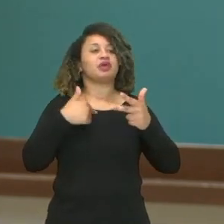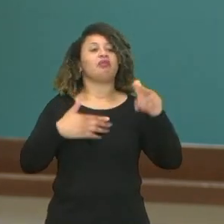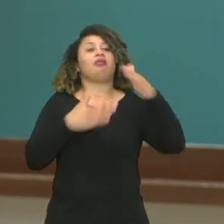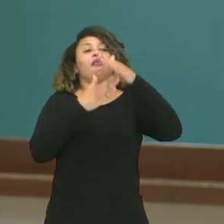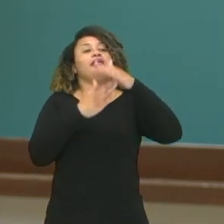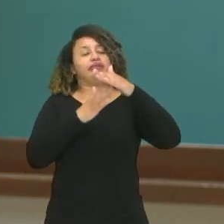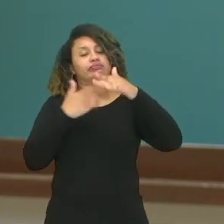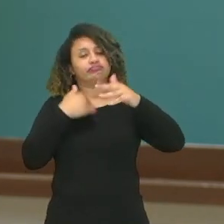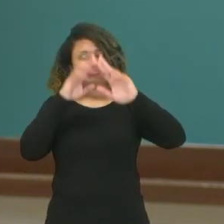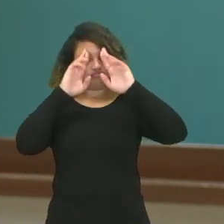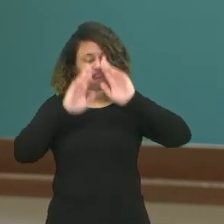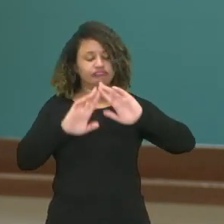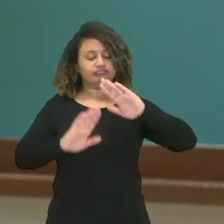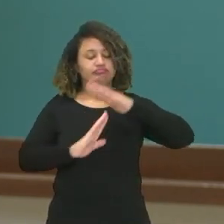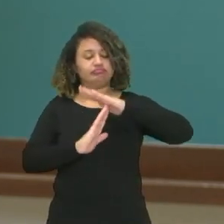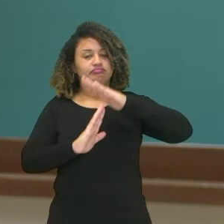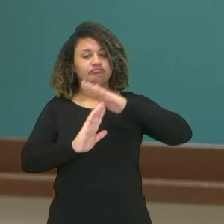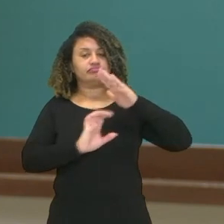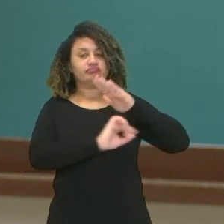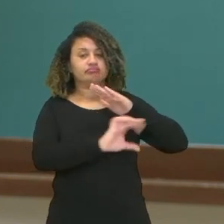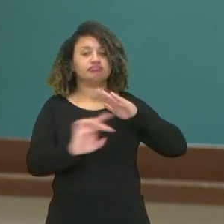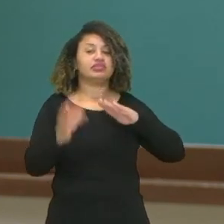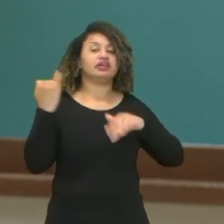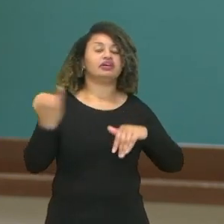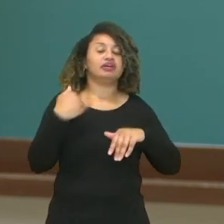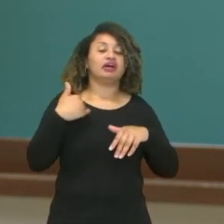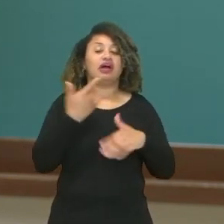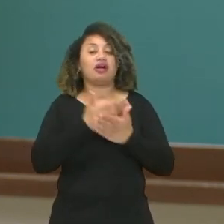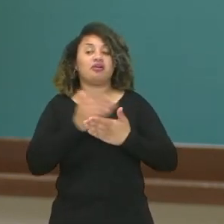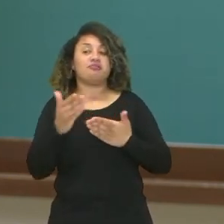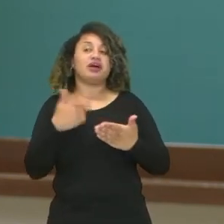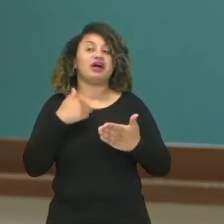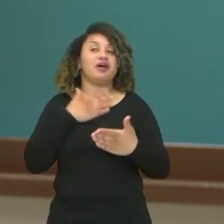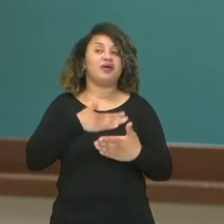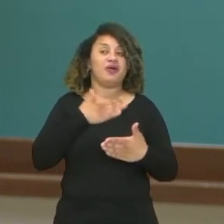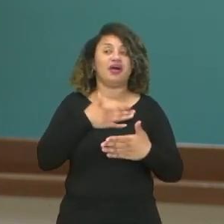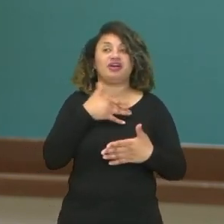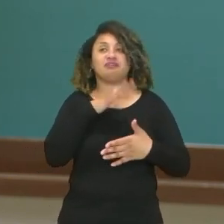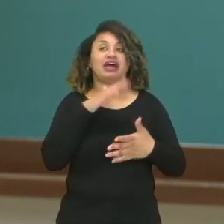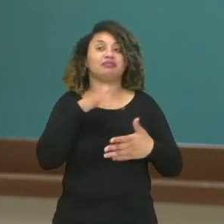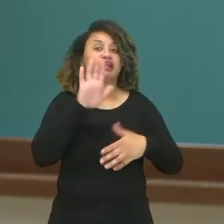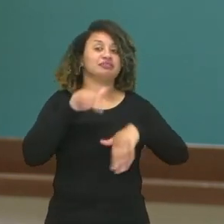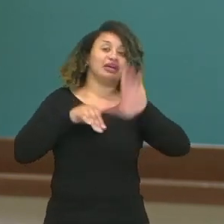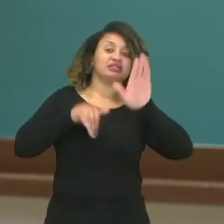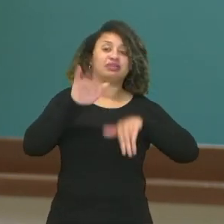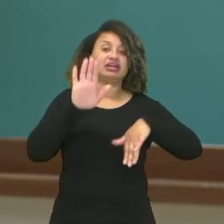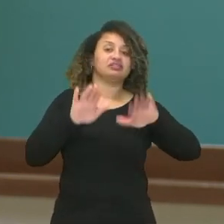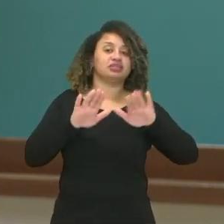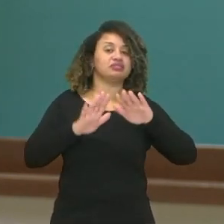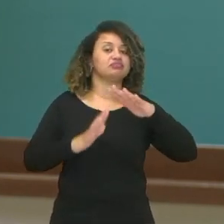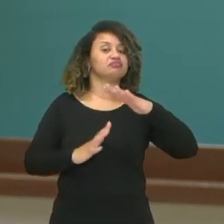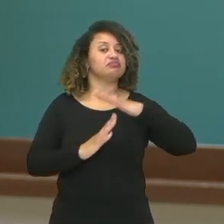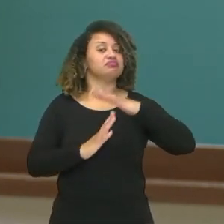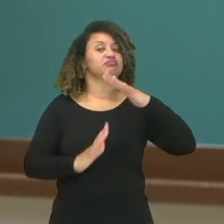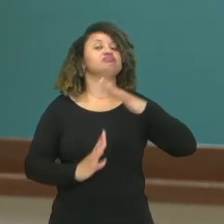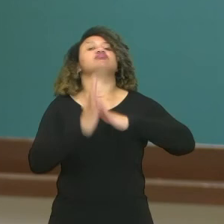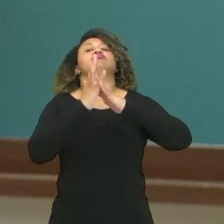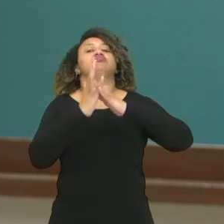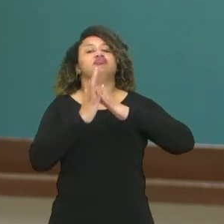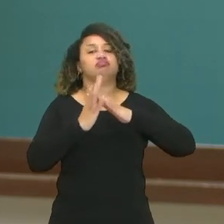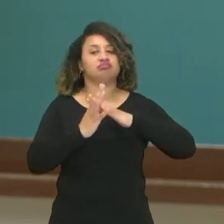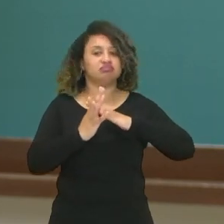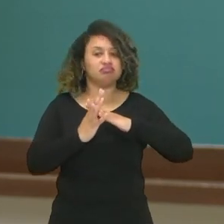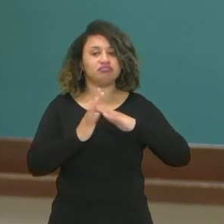seus limites, isso é muito importante. Às vezes a pessoa começa a fazer o HIIT e gosta e quer fazer cada vez mais e acaba ultrapassando seus limites e acaba